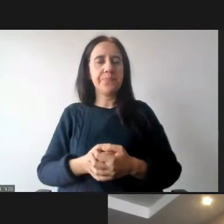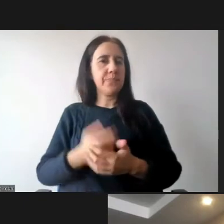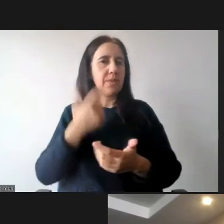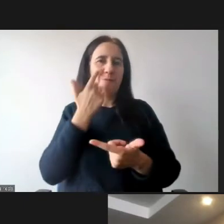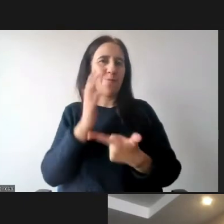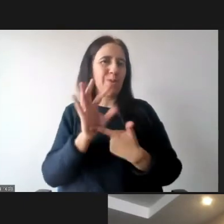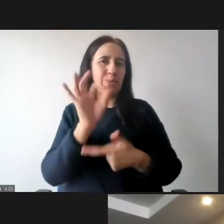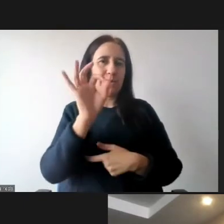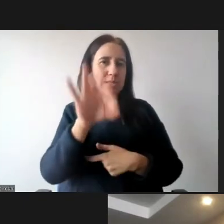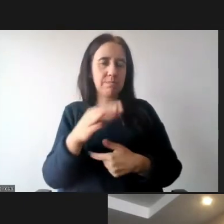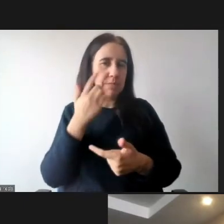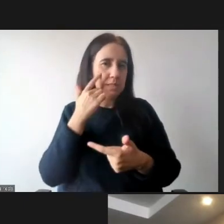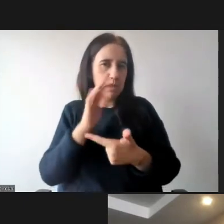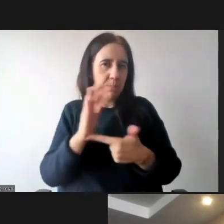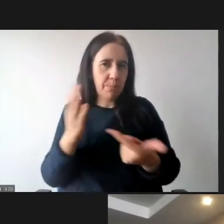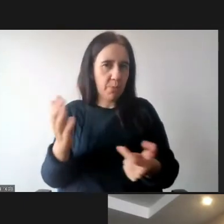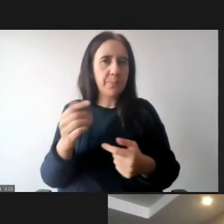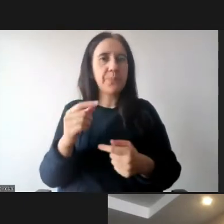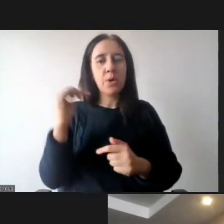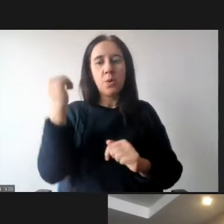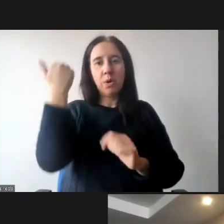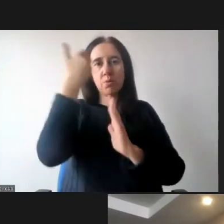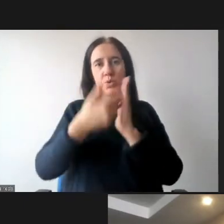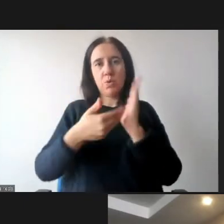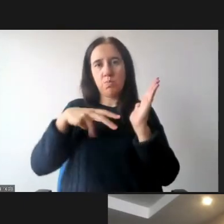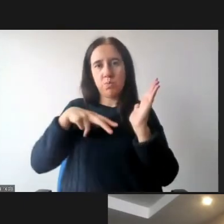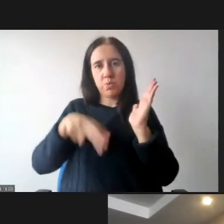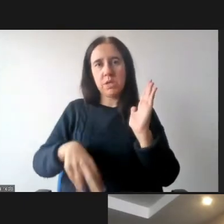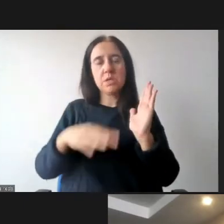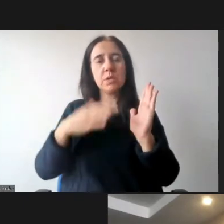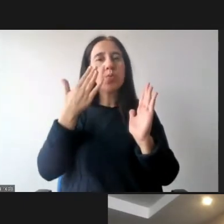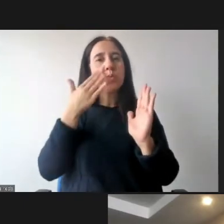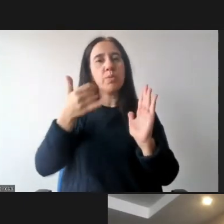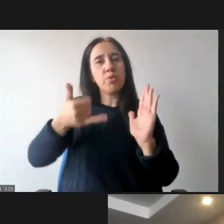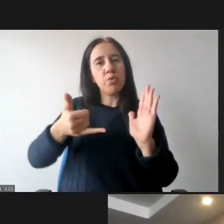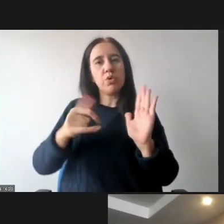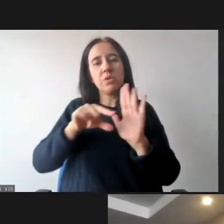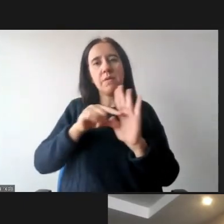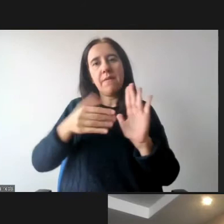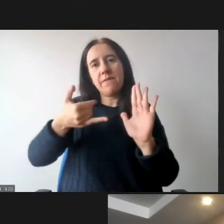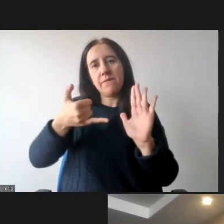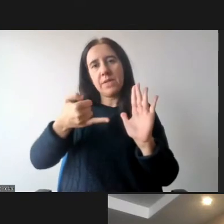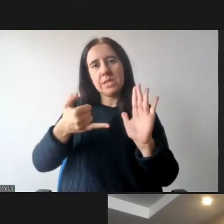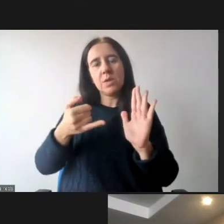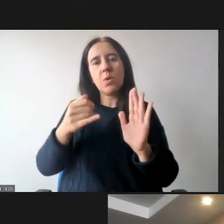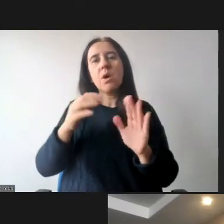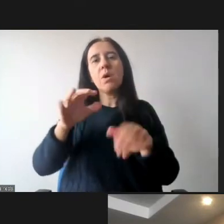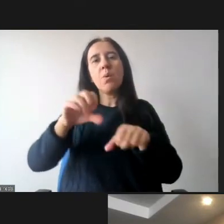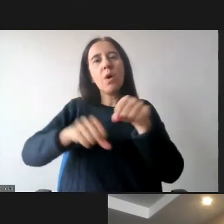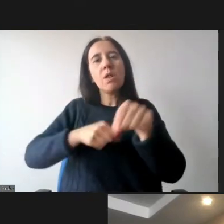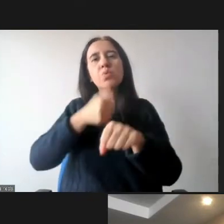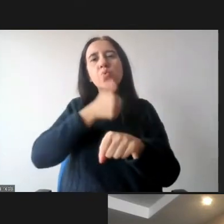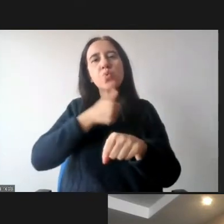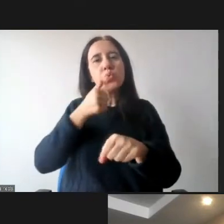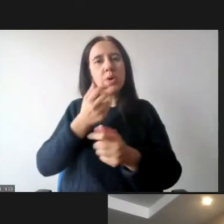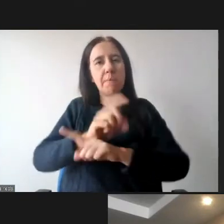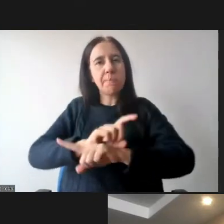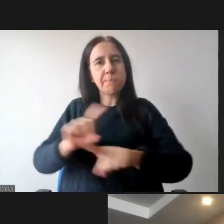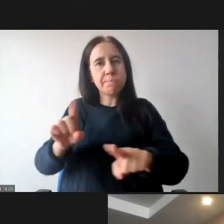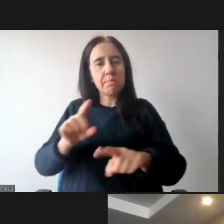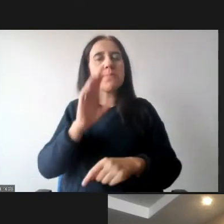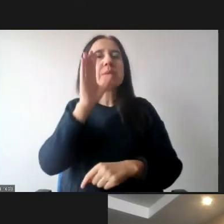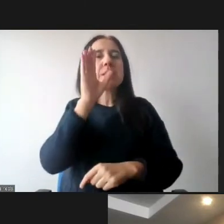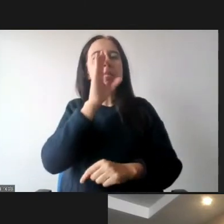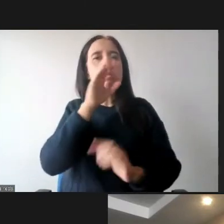por exemplo, a Constituição Portuguesa proíbe no número 2 do artigo 25 a tortura. Se uma determinada